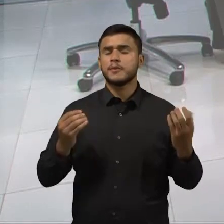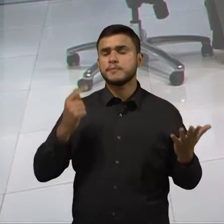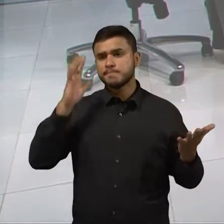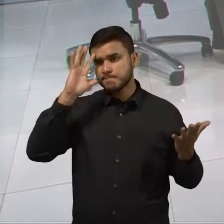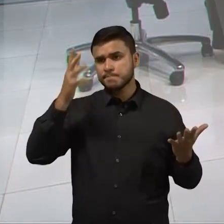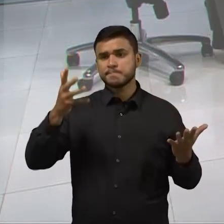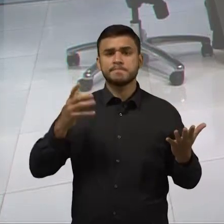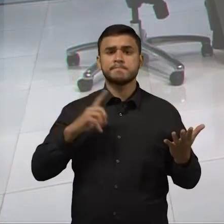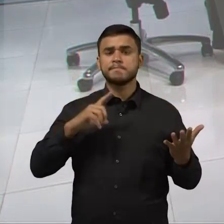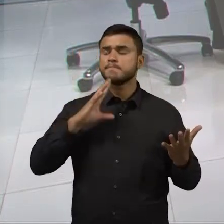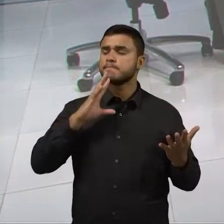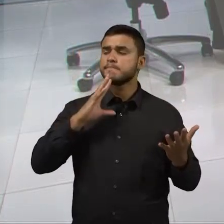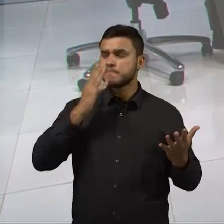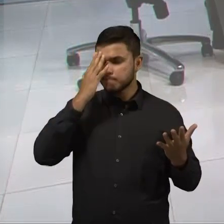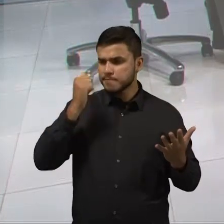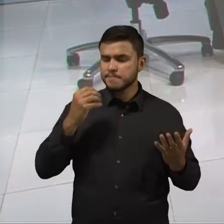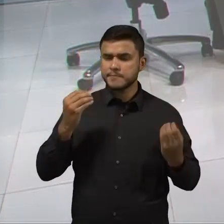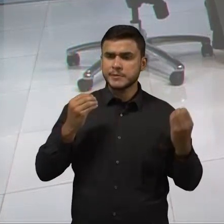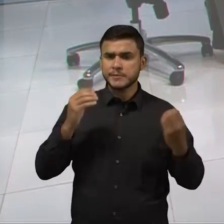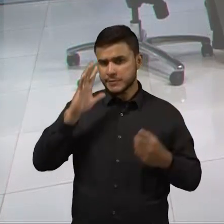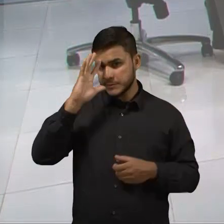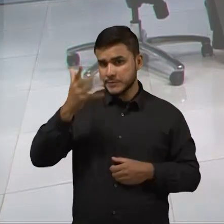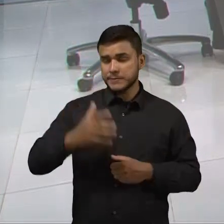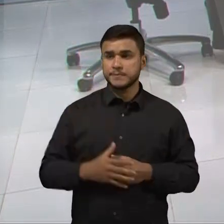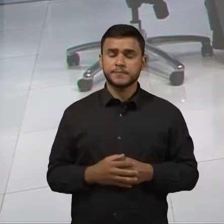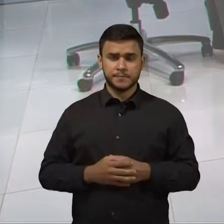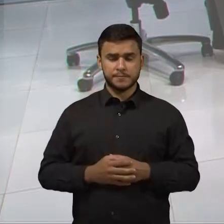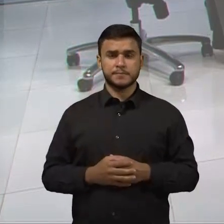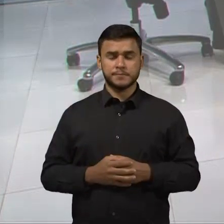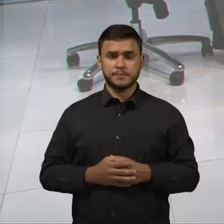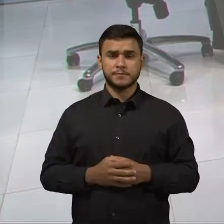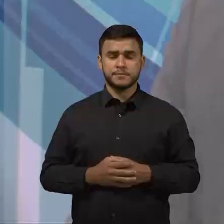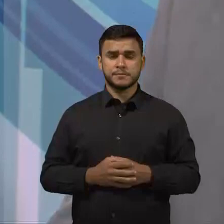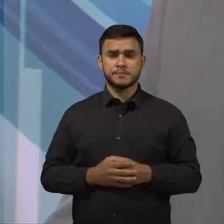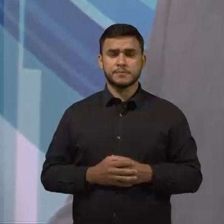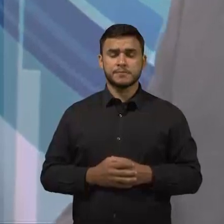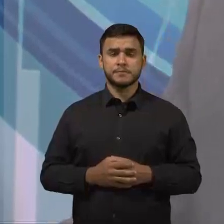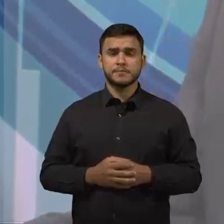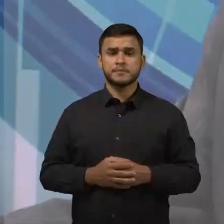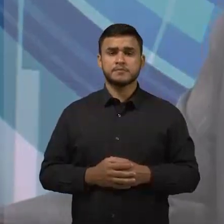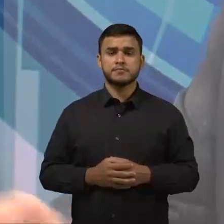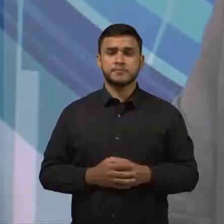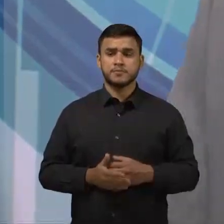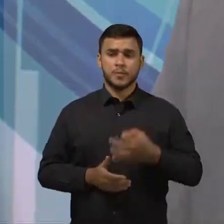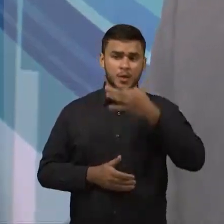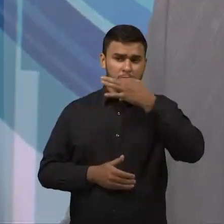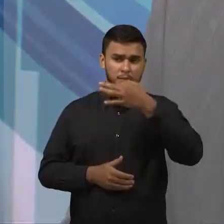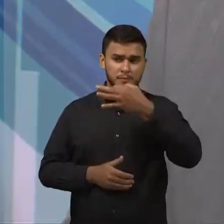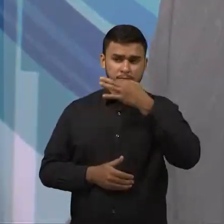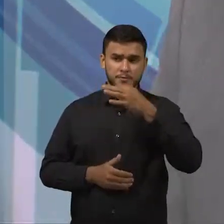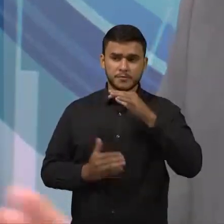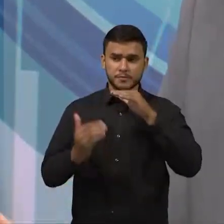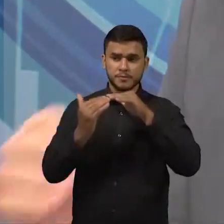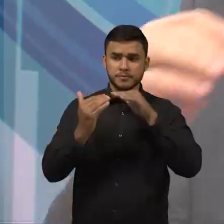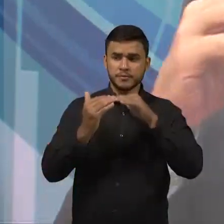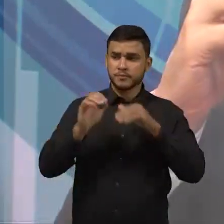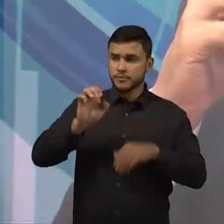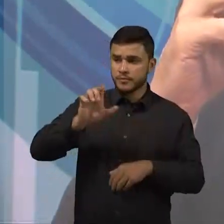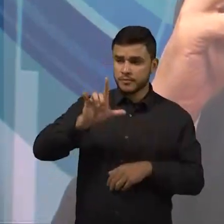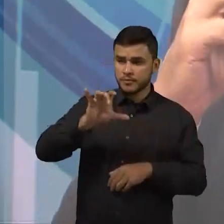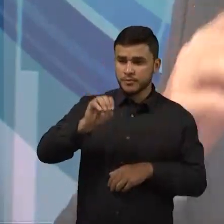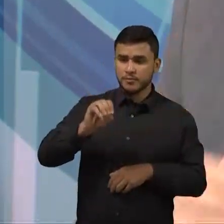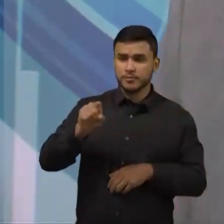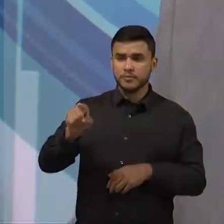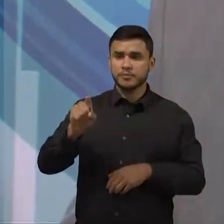tendência, pelo que se conhece, do resultado do tribunal? Olha, Arnaldo, eu gostaria de dizer que eu concordo plenamente com o doutor Hélio